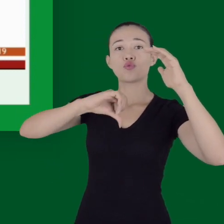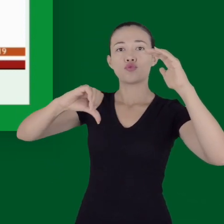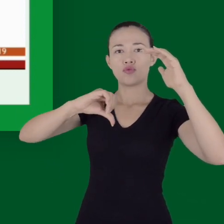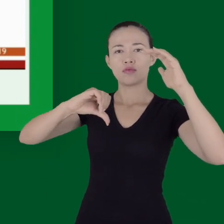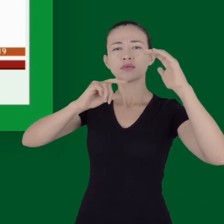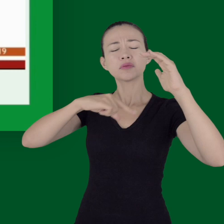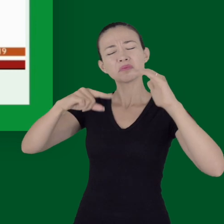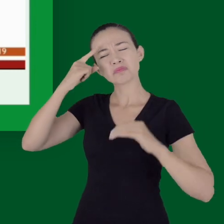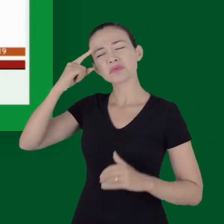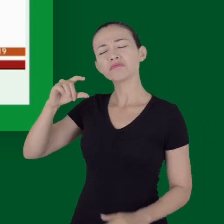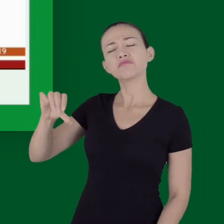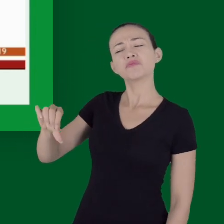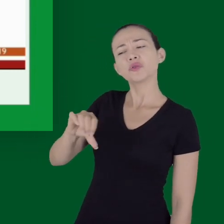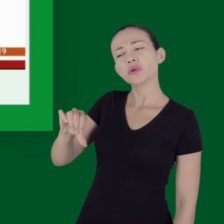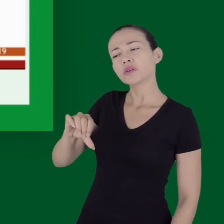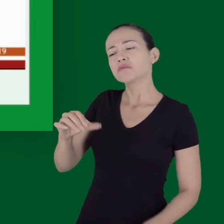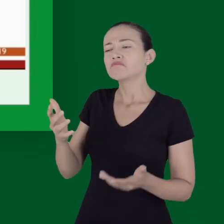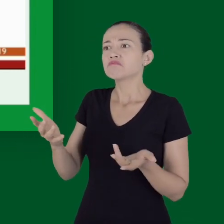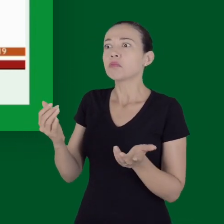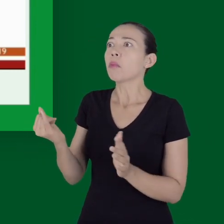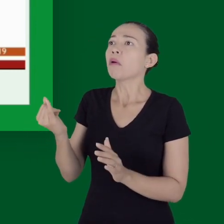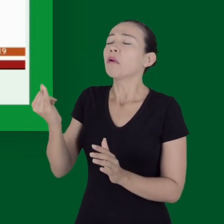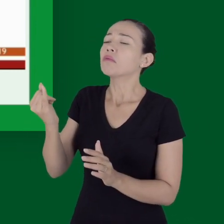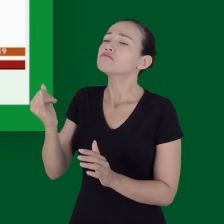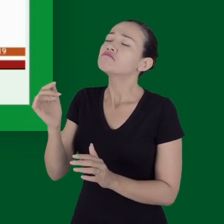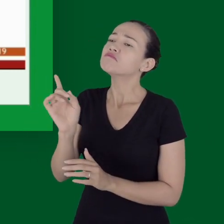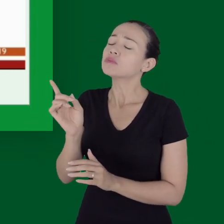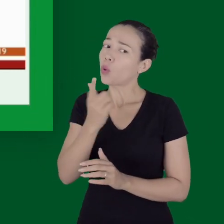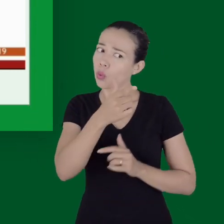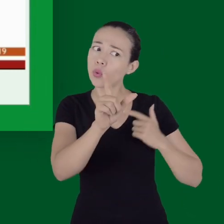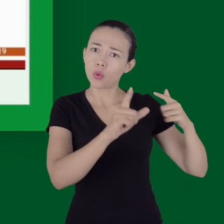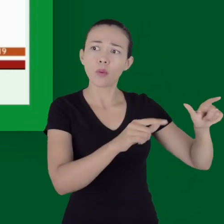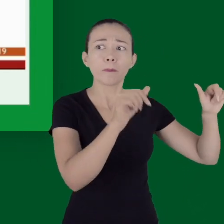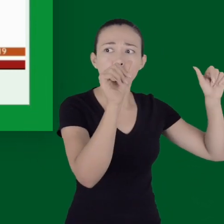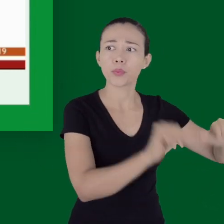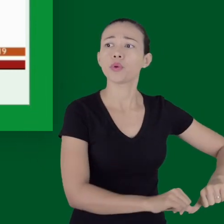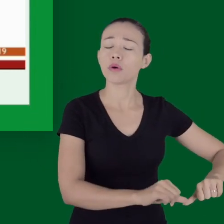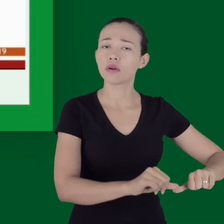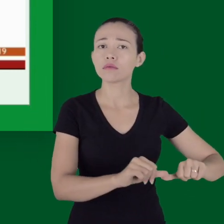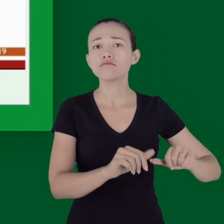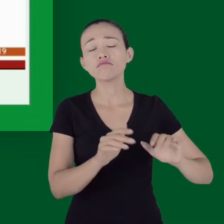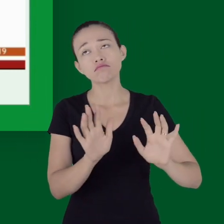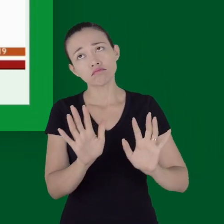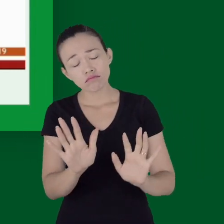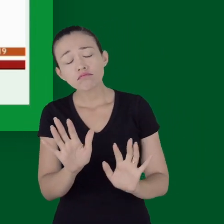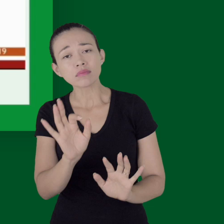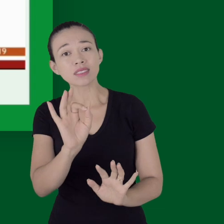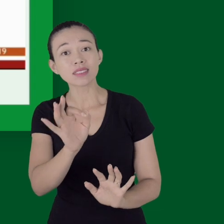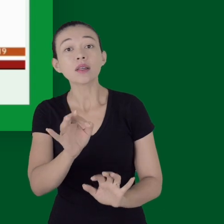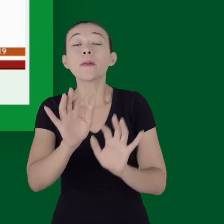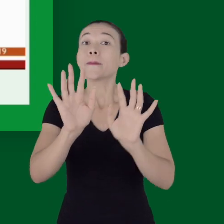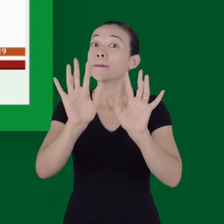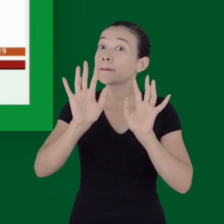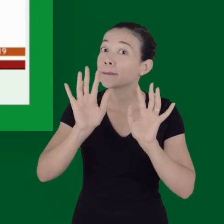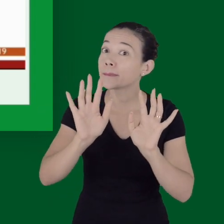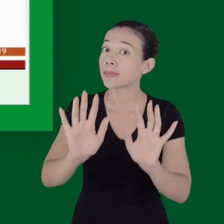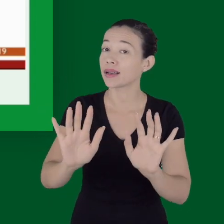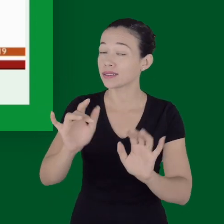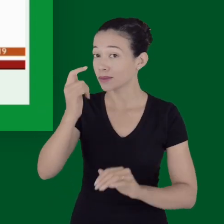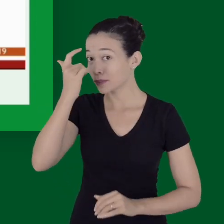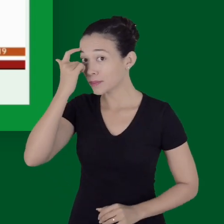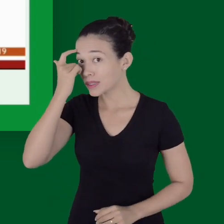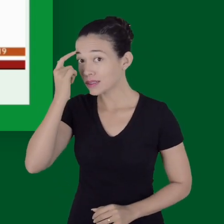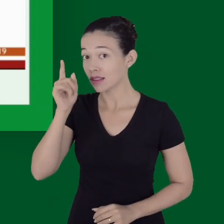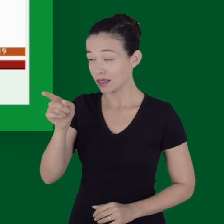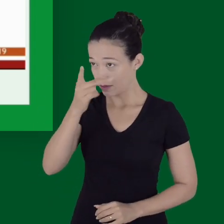lugar. Quando a gente pensa 9º lugar, seria até uma posição de pouco destaque, frente a outras causas, né? Mas